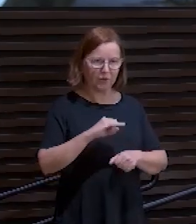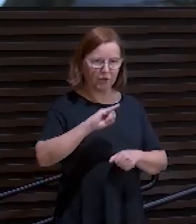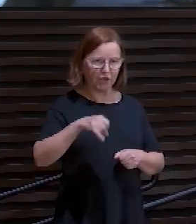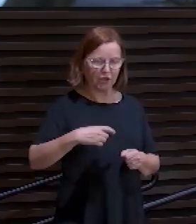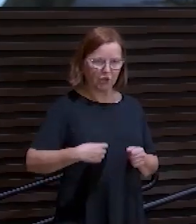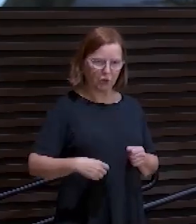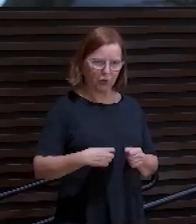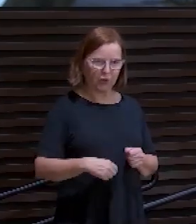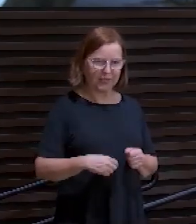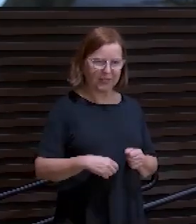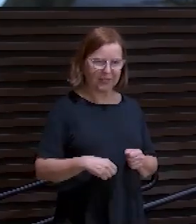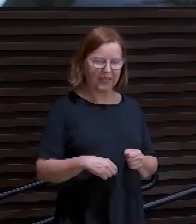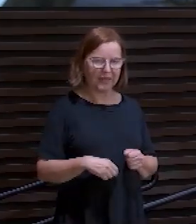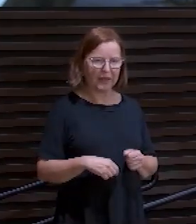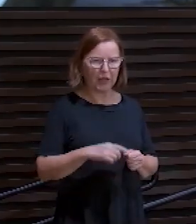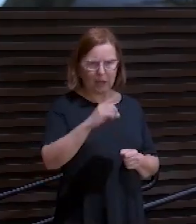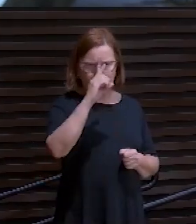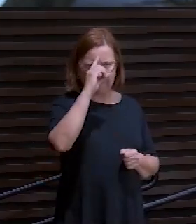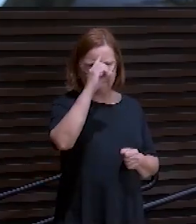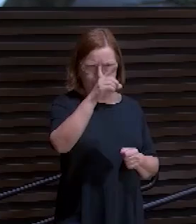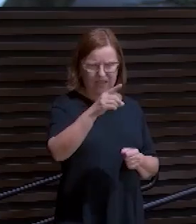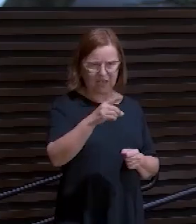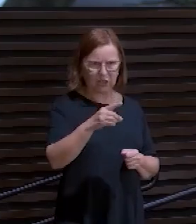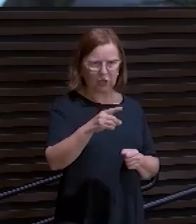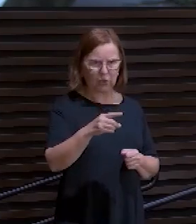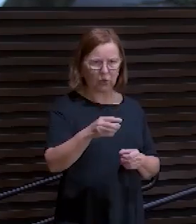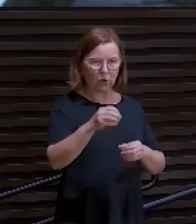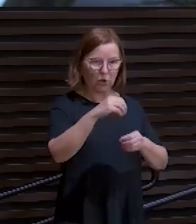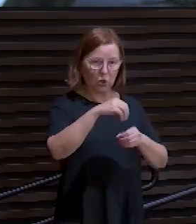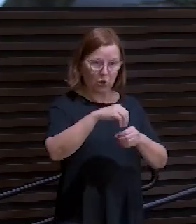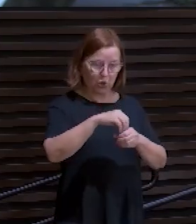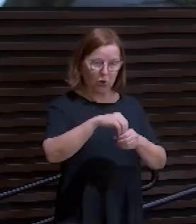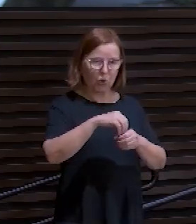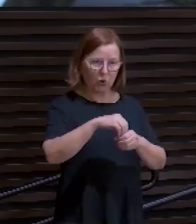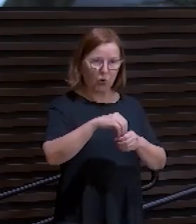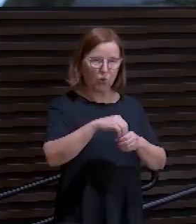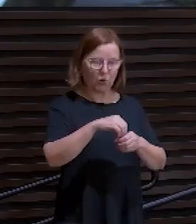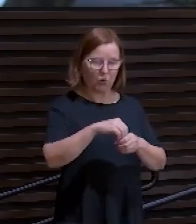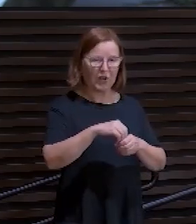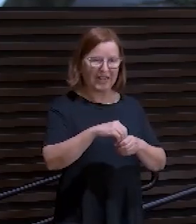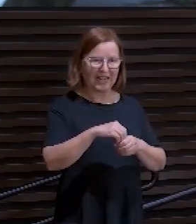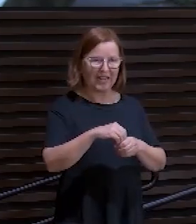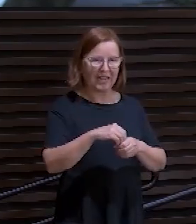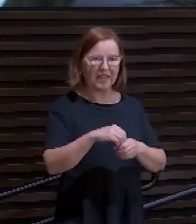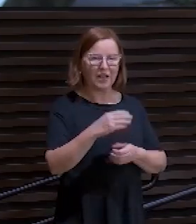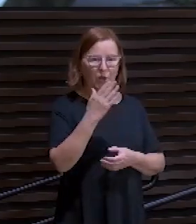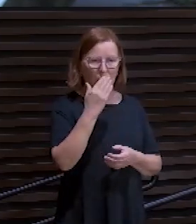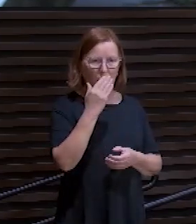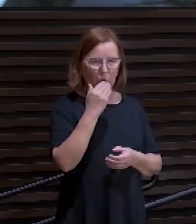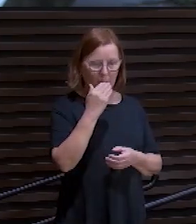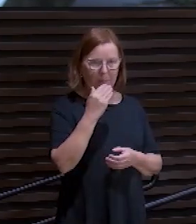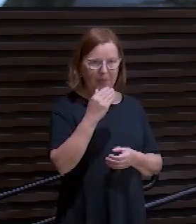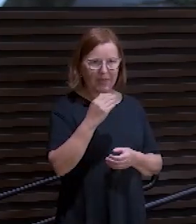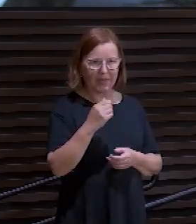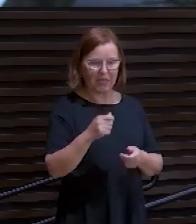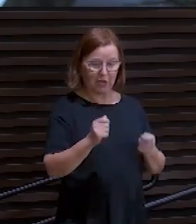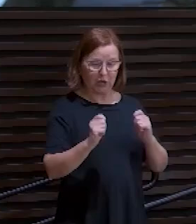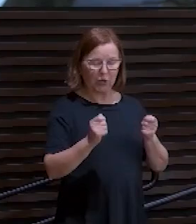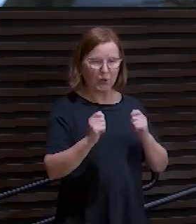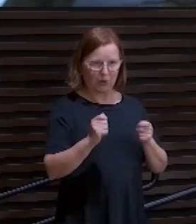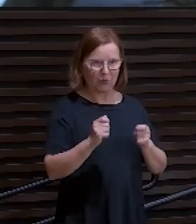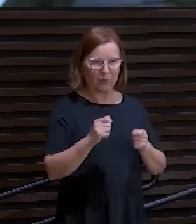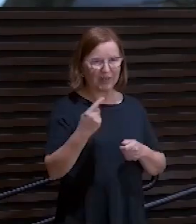bota um dos meus copos lá e devolve o dinheiro. Diz que eles roubaram o dinheiro na volta e que eles estão